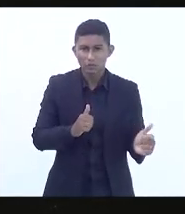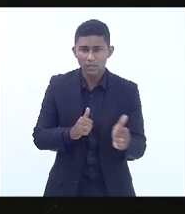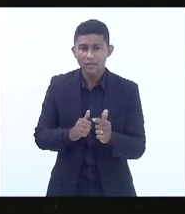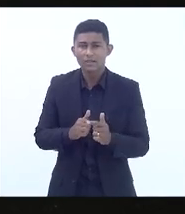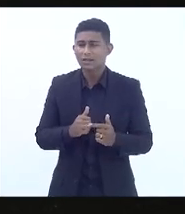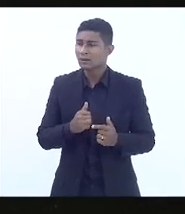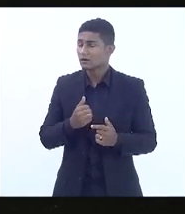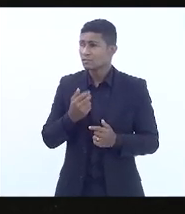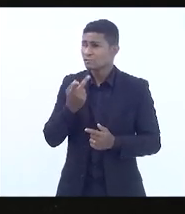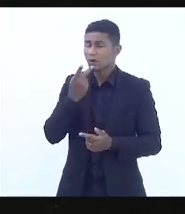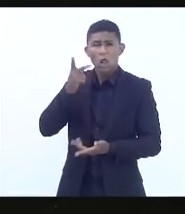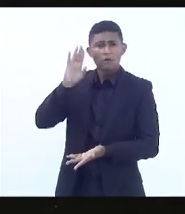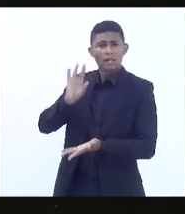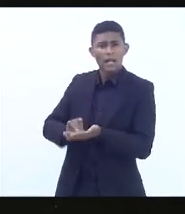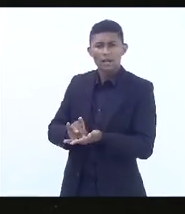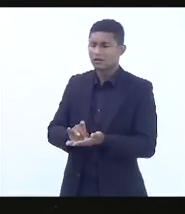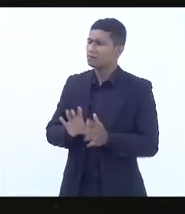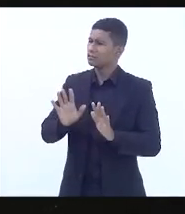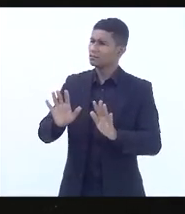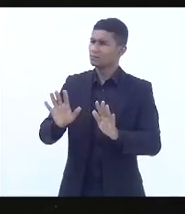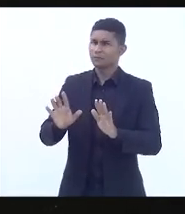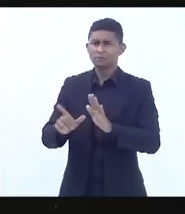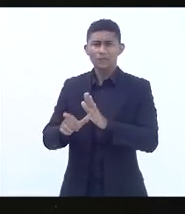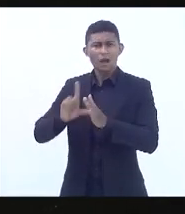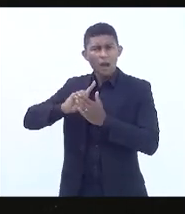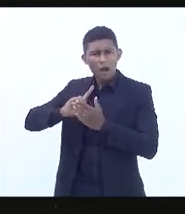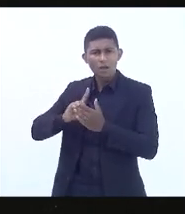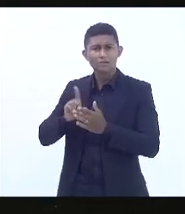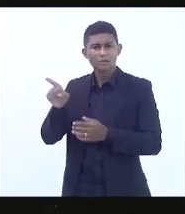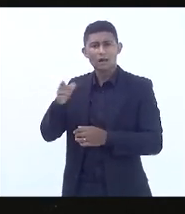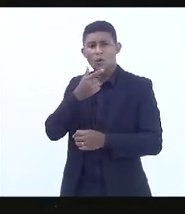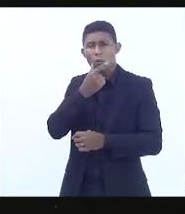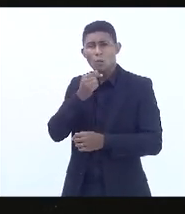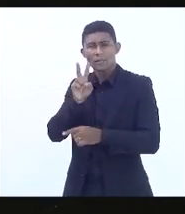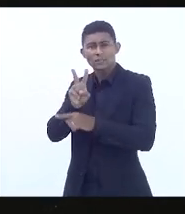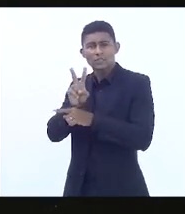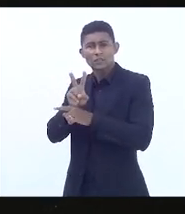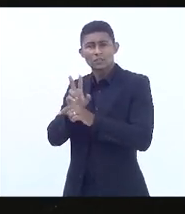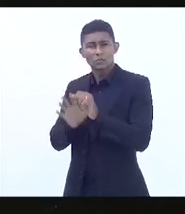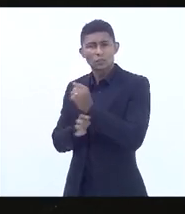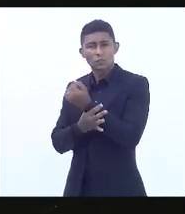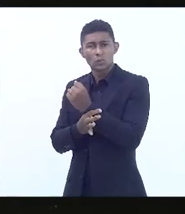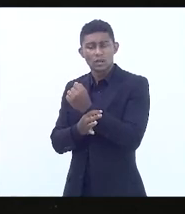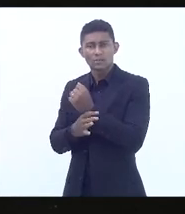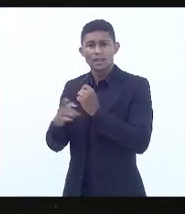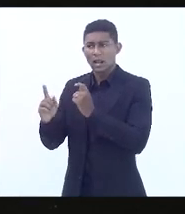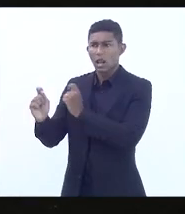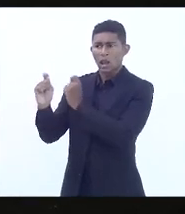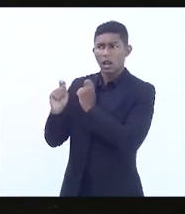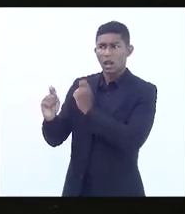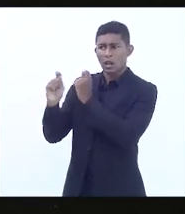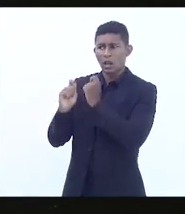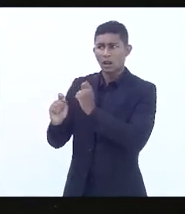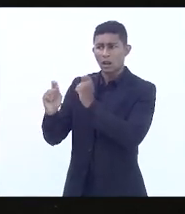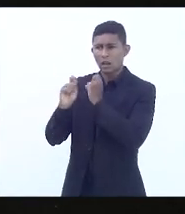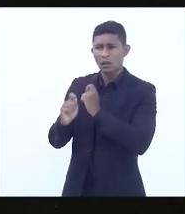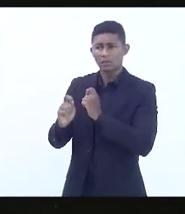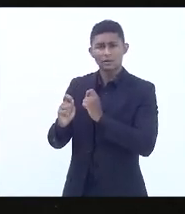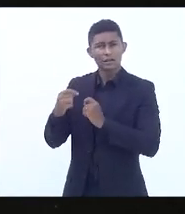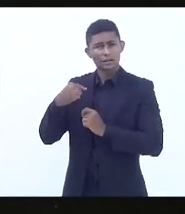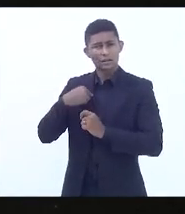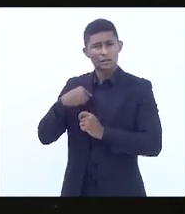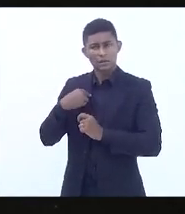verdade, que foi induzido pelo seu segurança a furtar essa